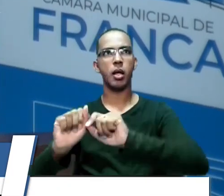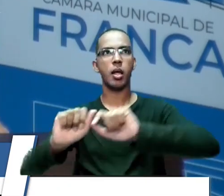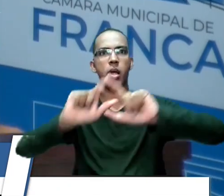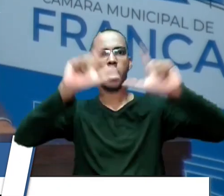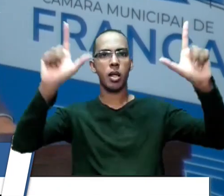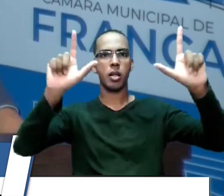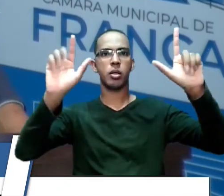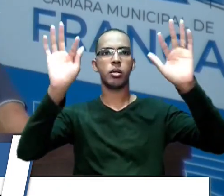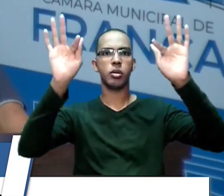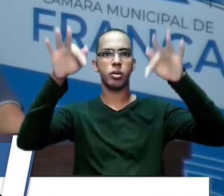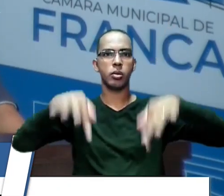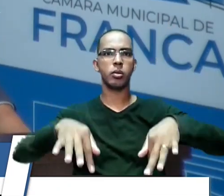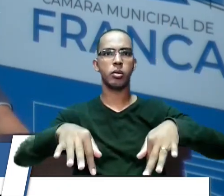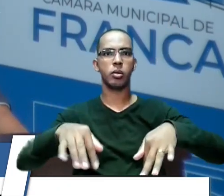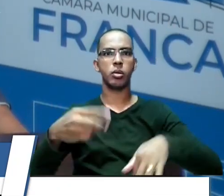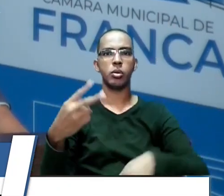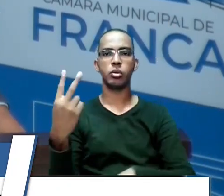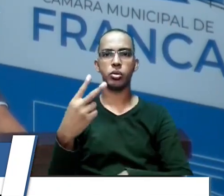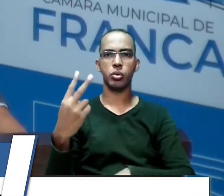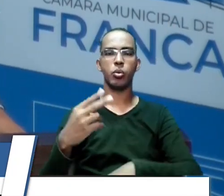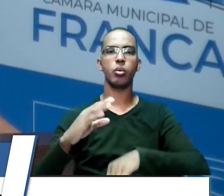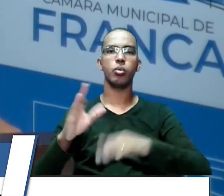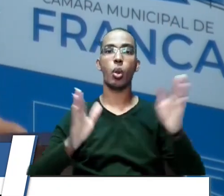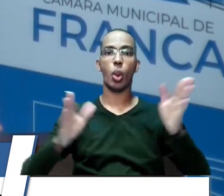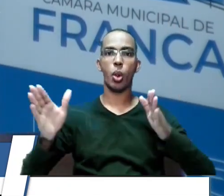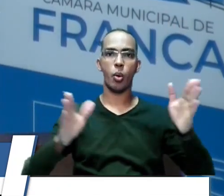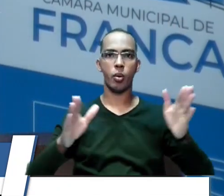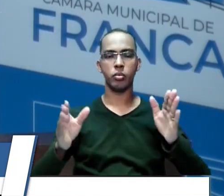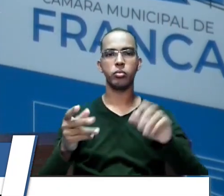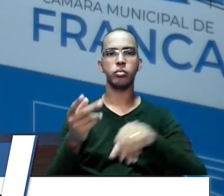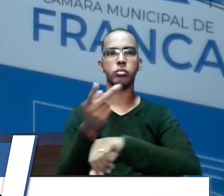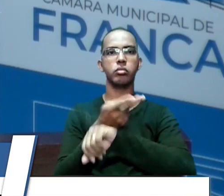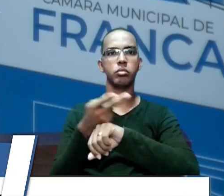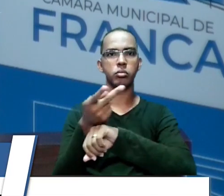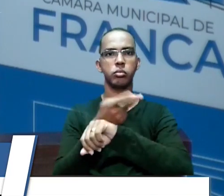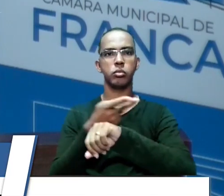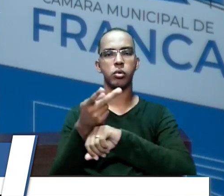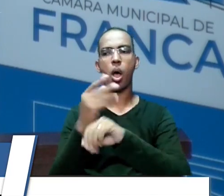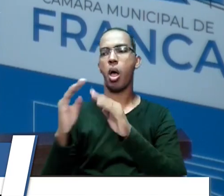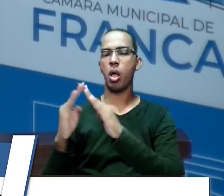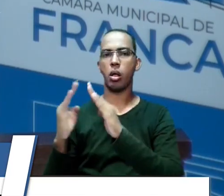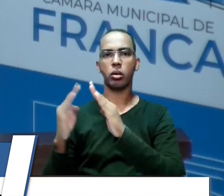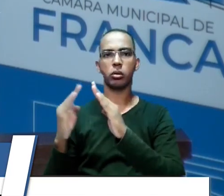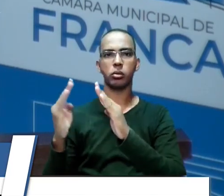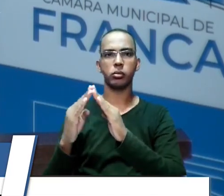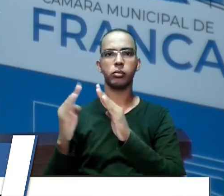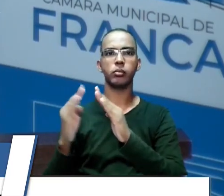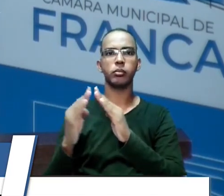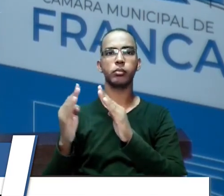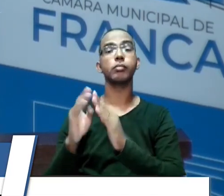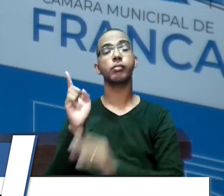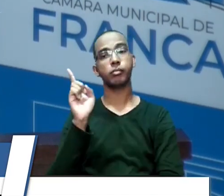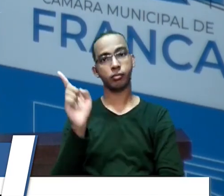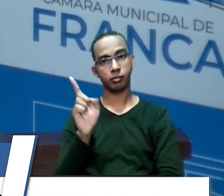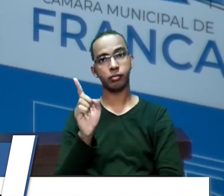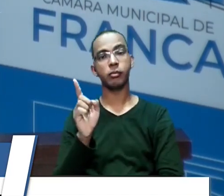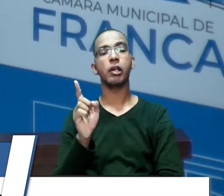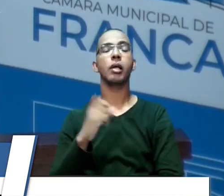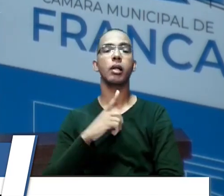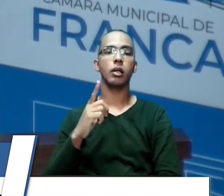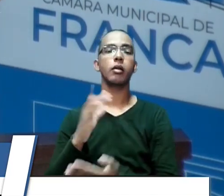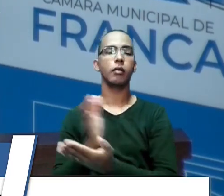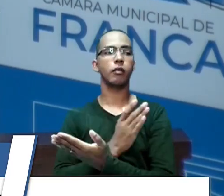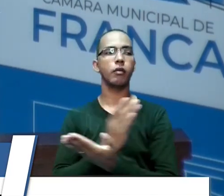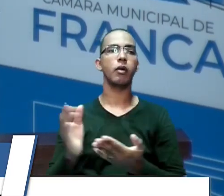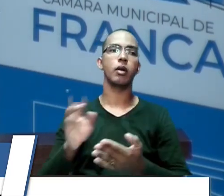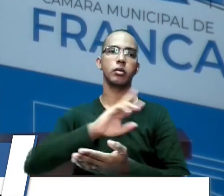meu segundo mandato, fui procurado pelos moradores, inclusive... existem muitos moradores, né, porque